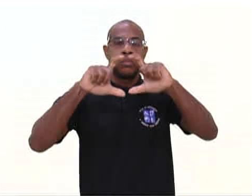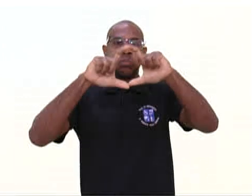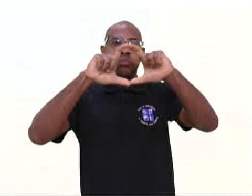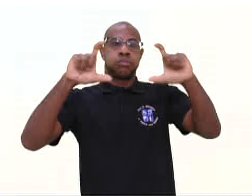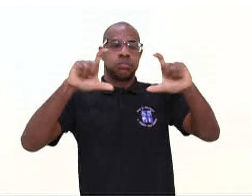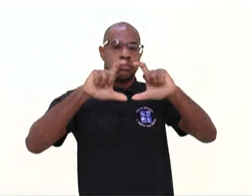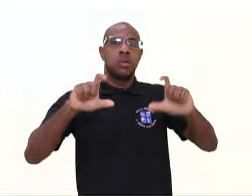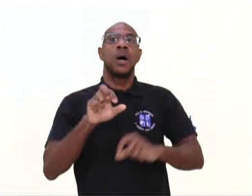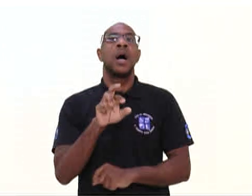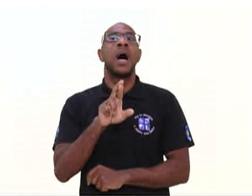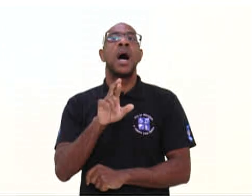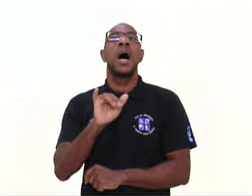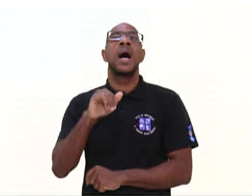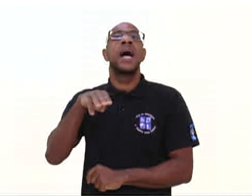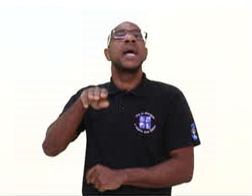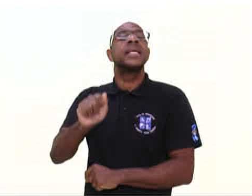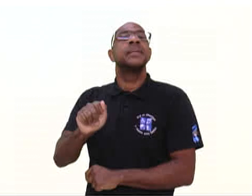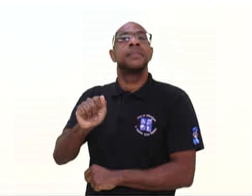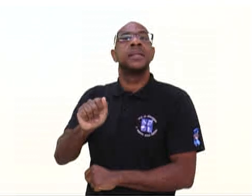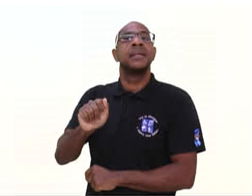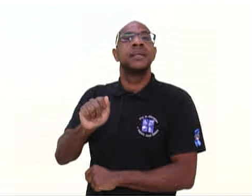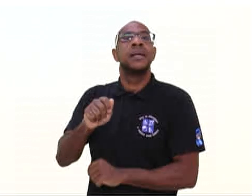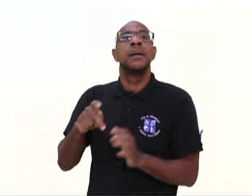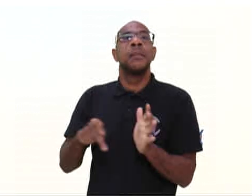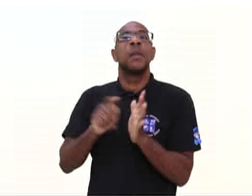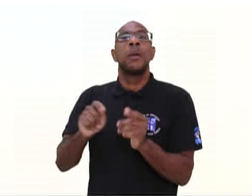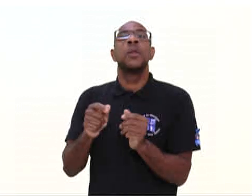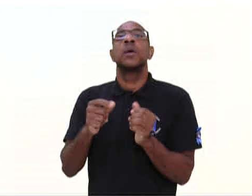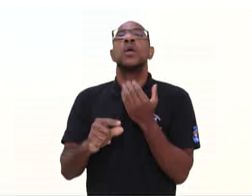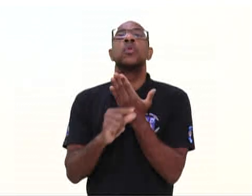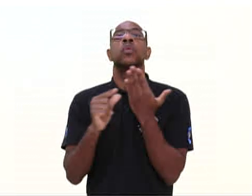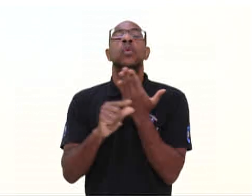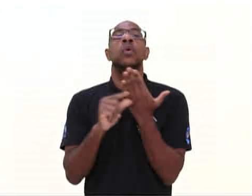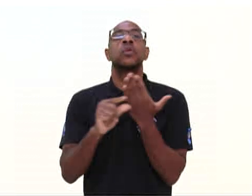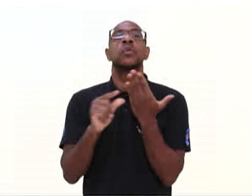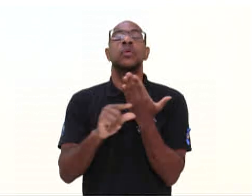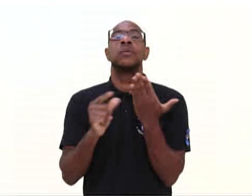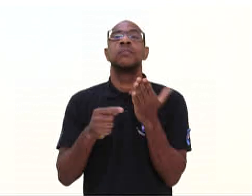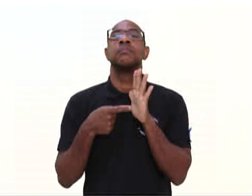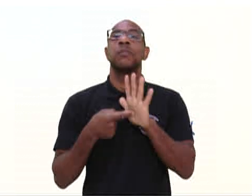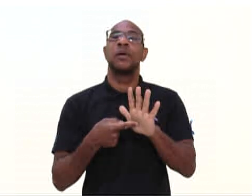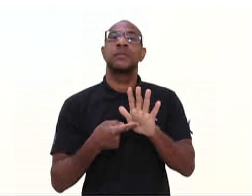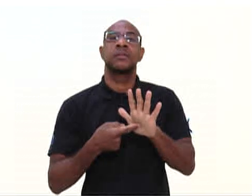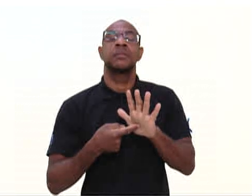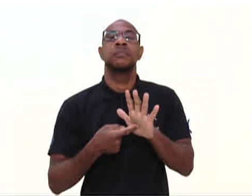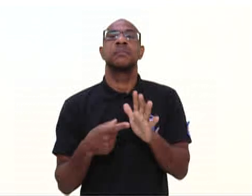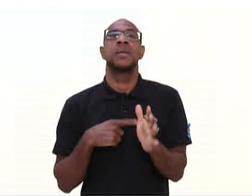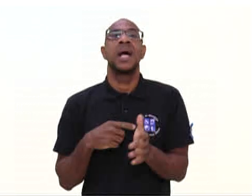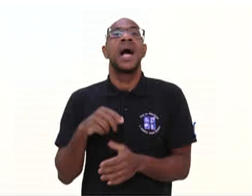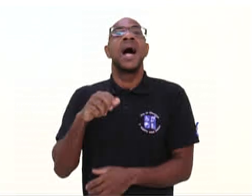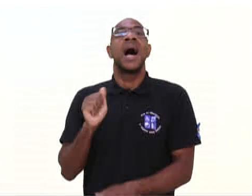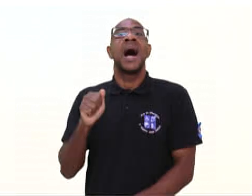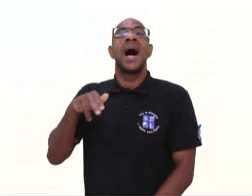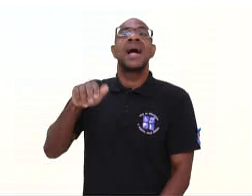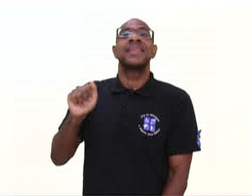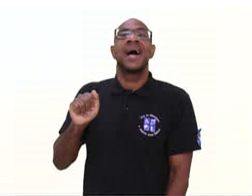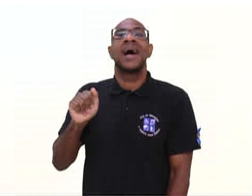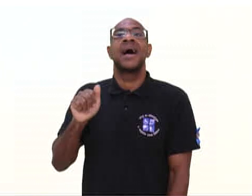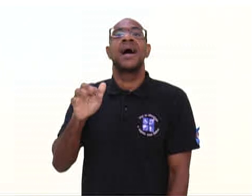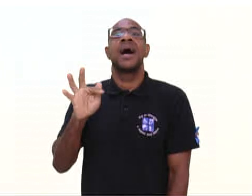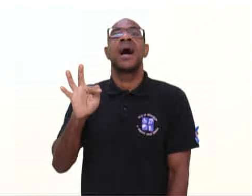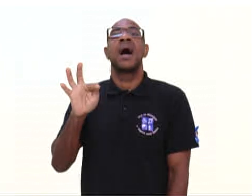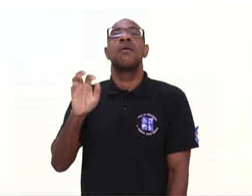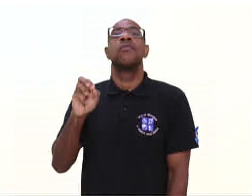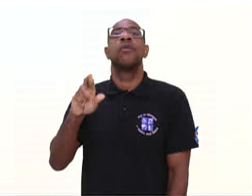As rimas do autor aqui são toantes, né? E a anáfora é a repetição